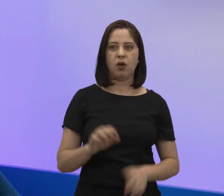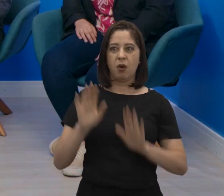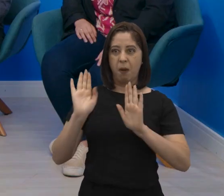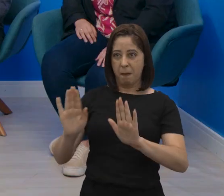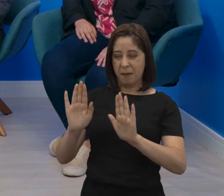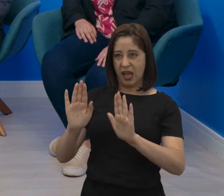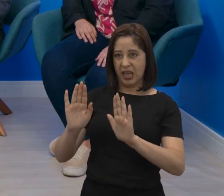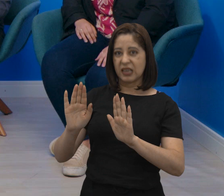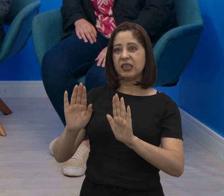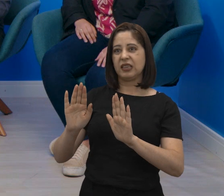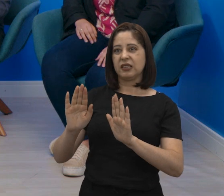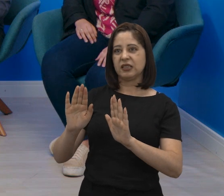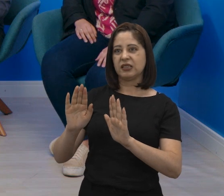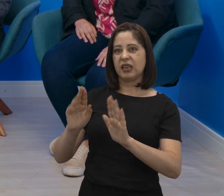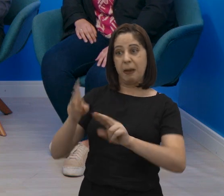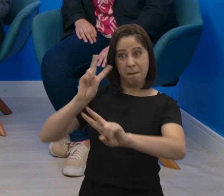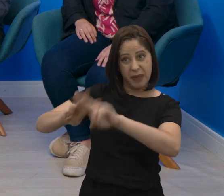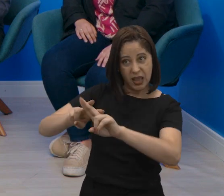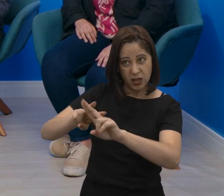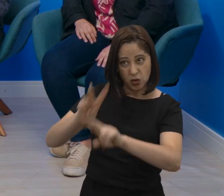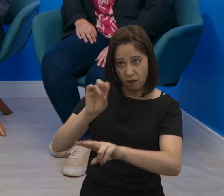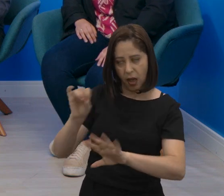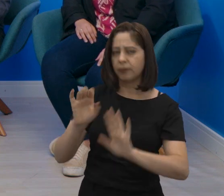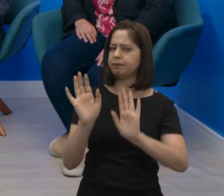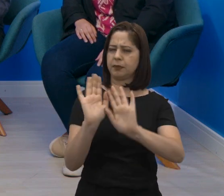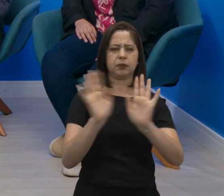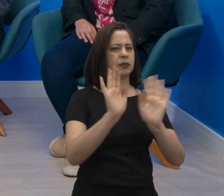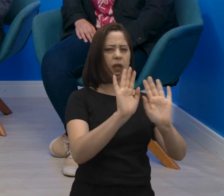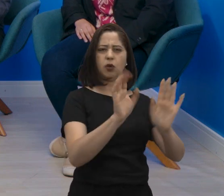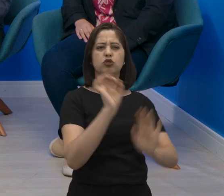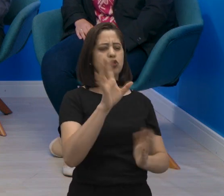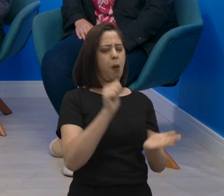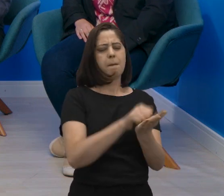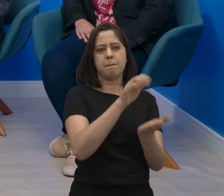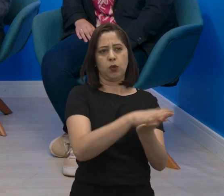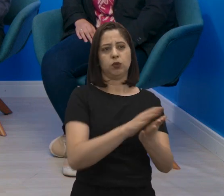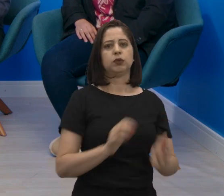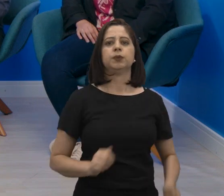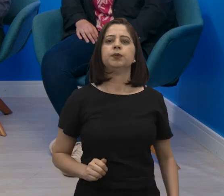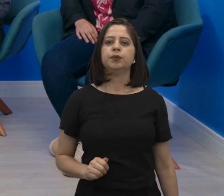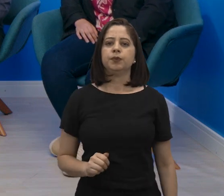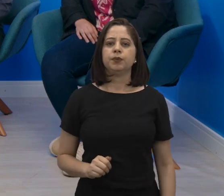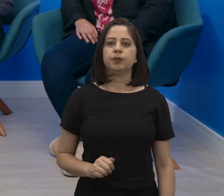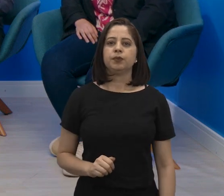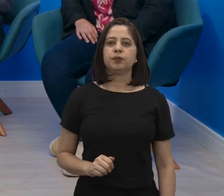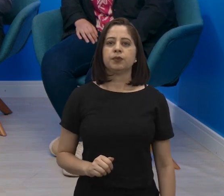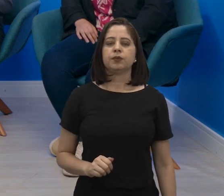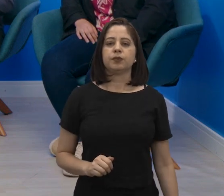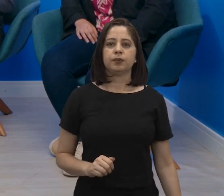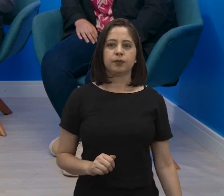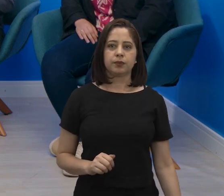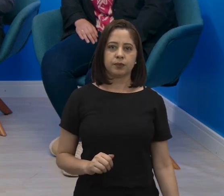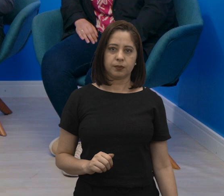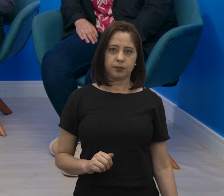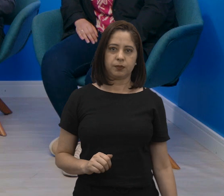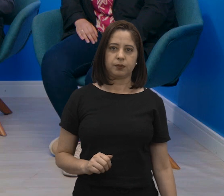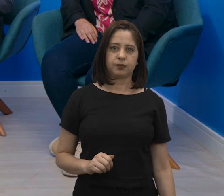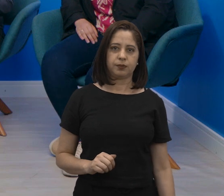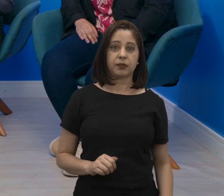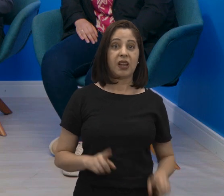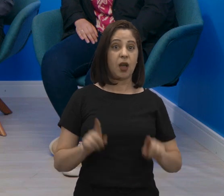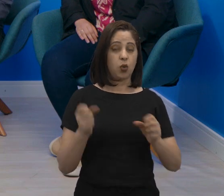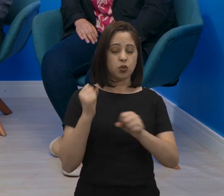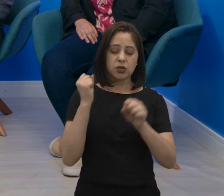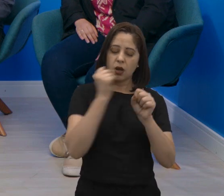impugnação? Sem impugnação, é sanção de multa, mas ele continua concorrendo. E, Limão, ao passar